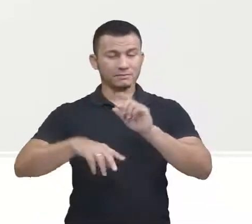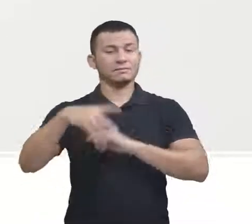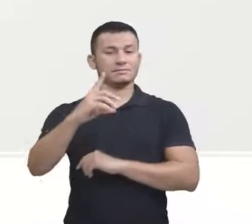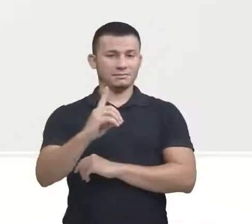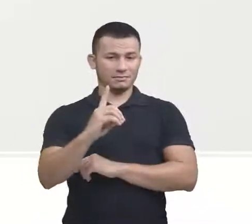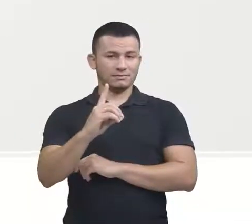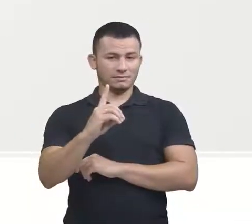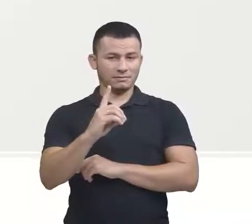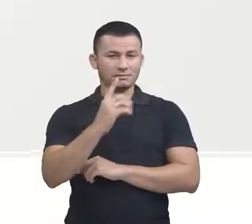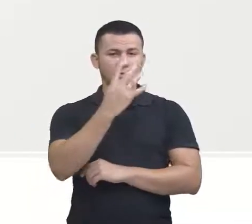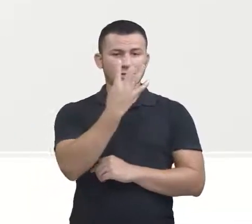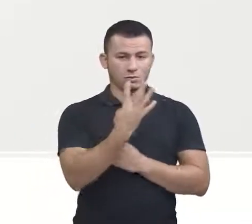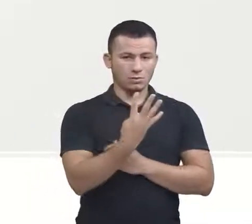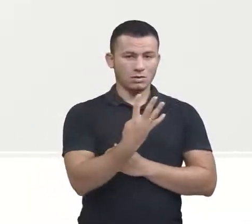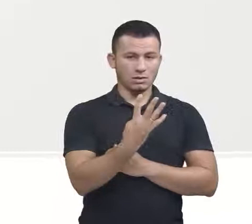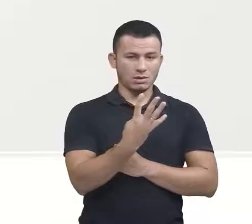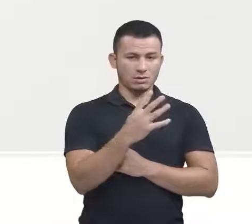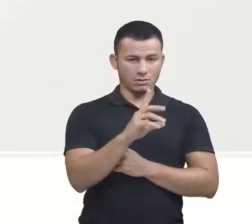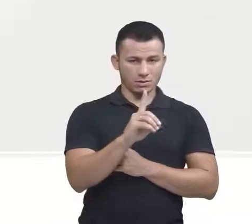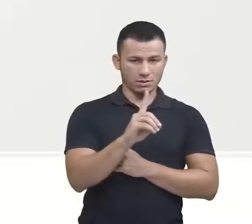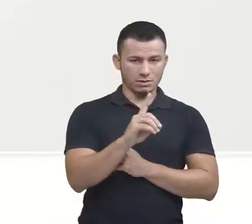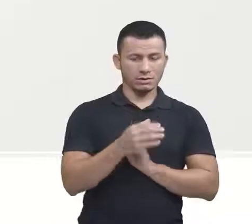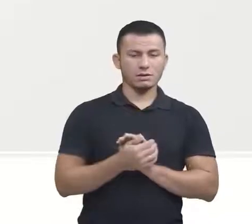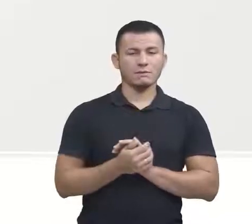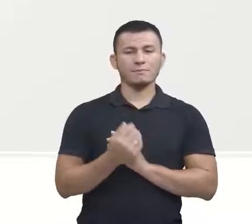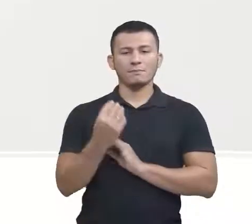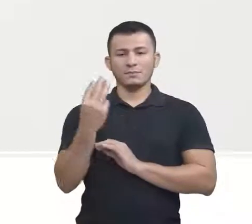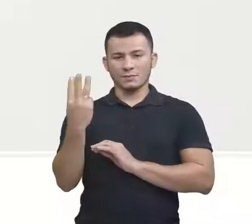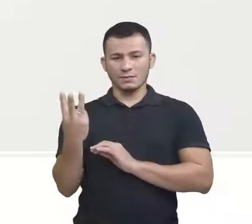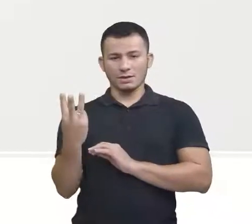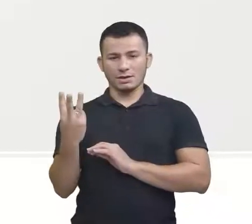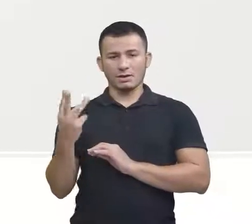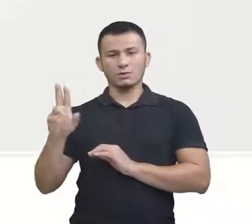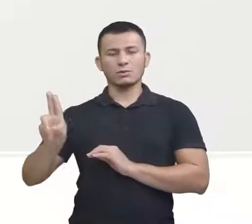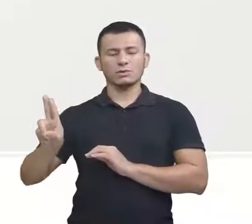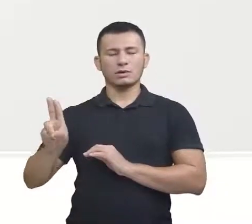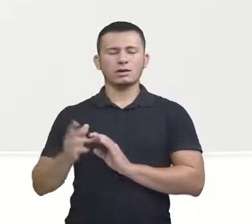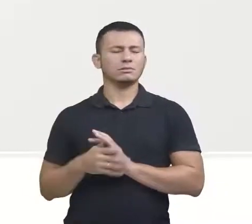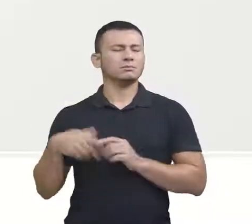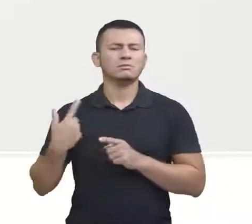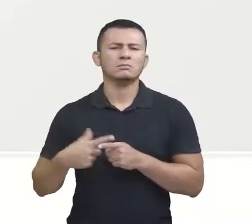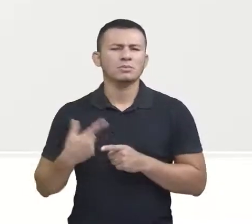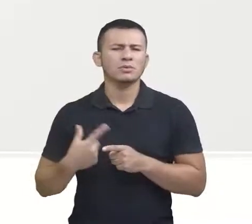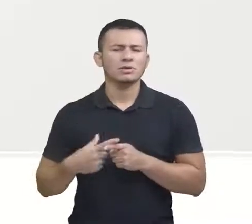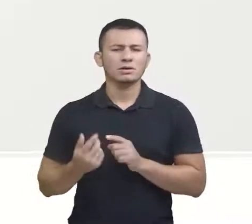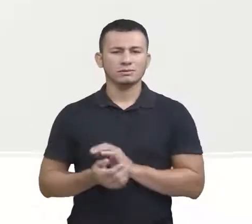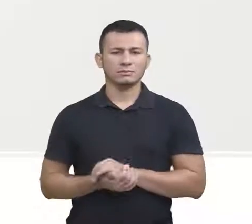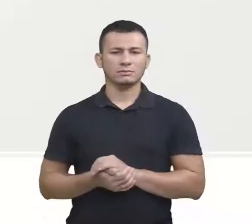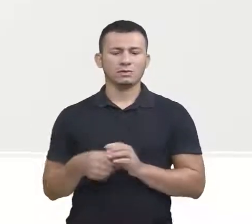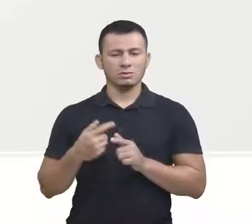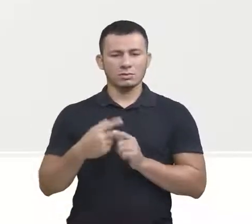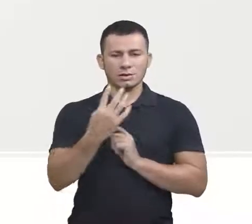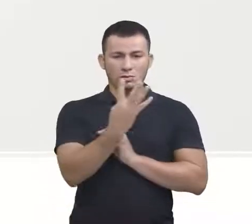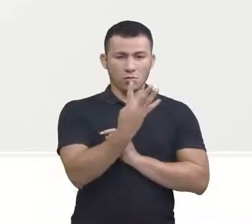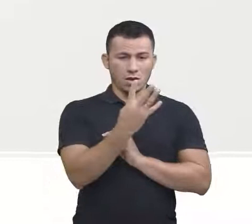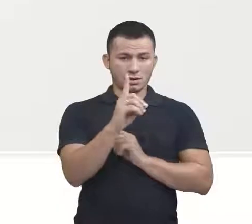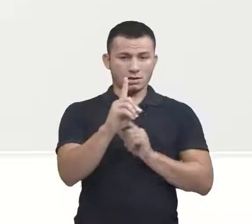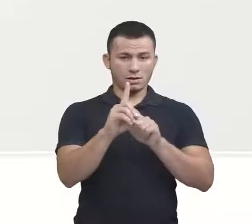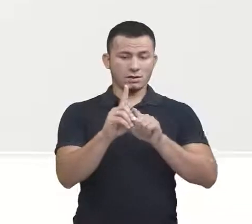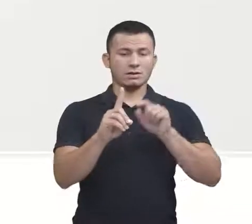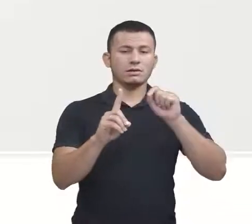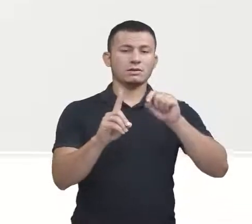quatro dezenas e 3 unidades por quê Porque quatro dezenas